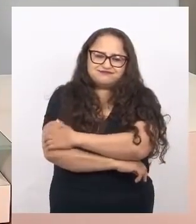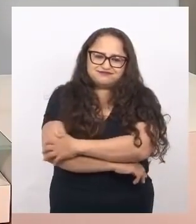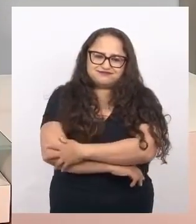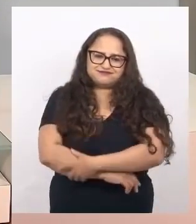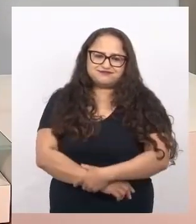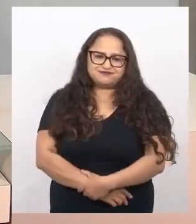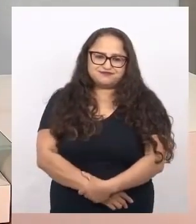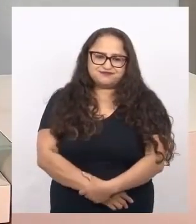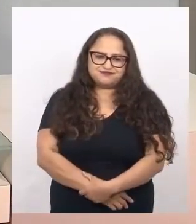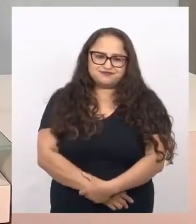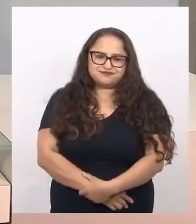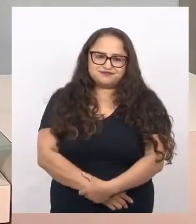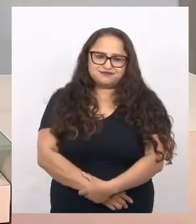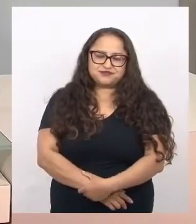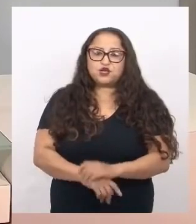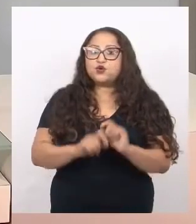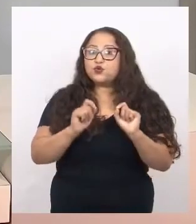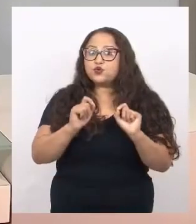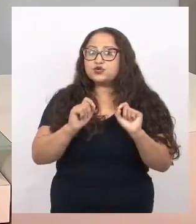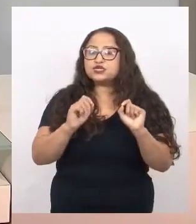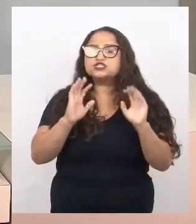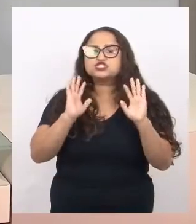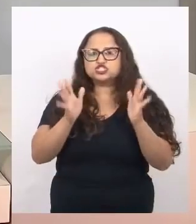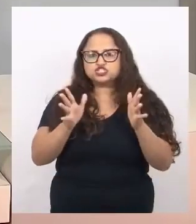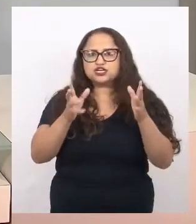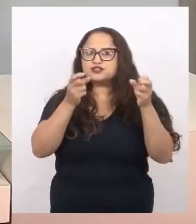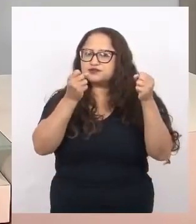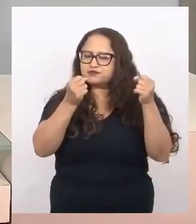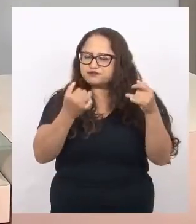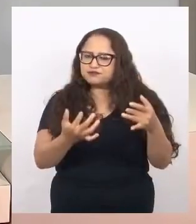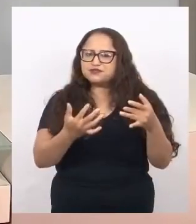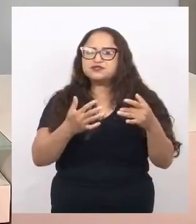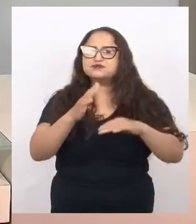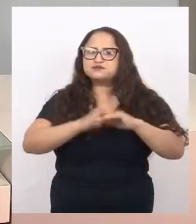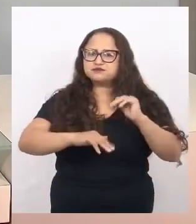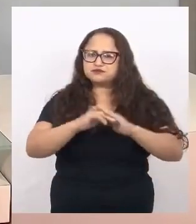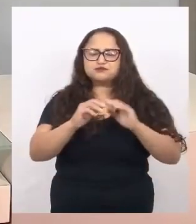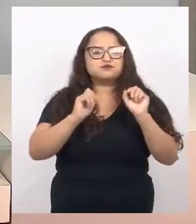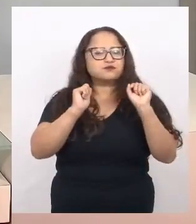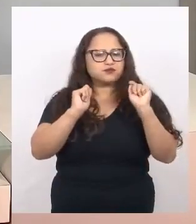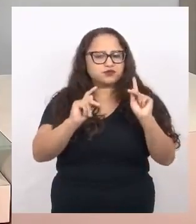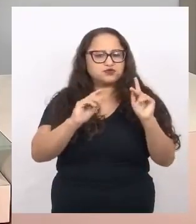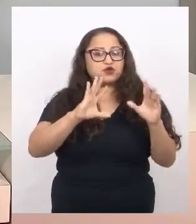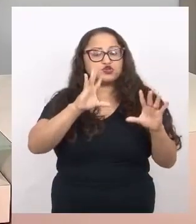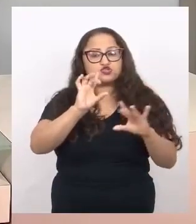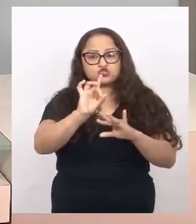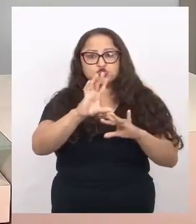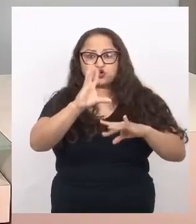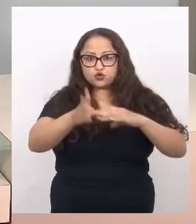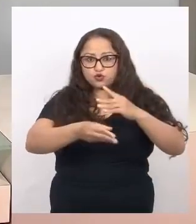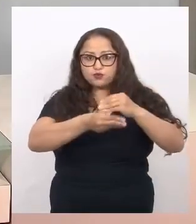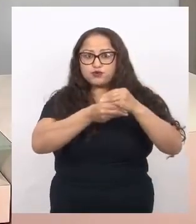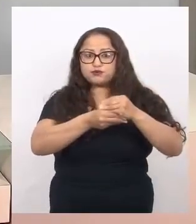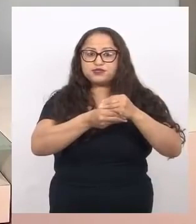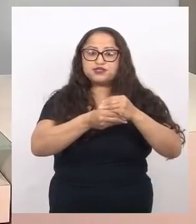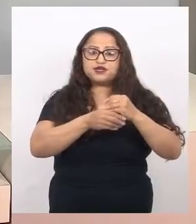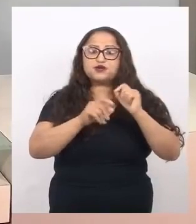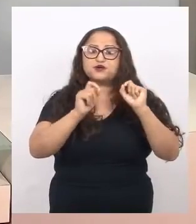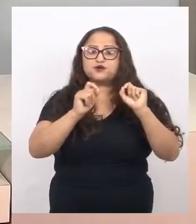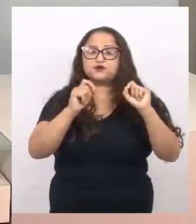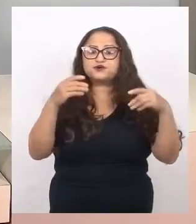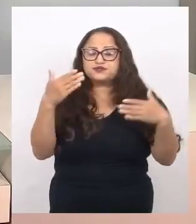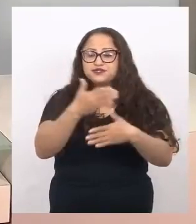Bom, pessoal, o que a gente tinha preparado de material era isso. A gente vai só complementar com esse menu para